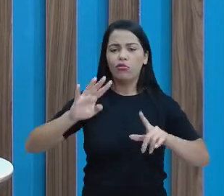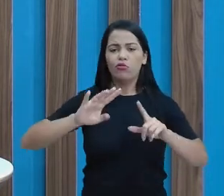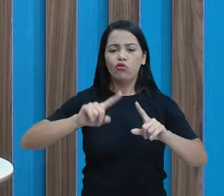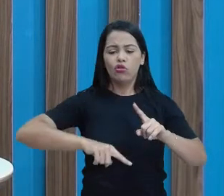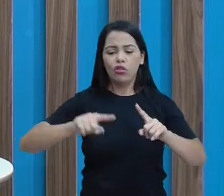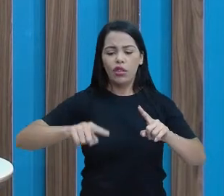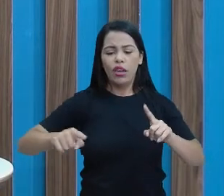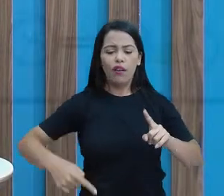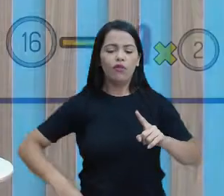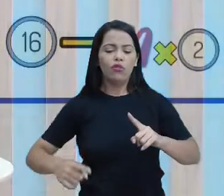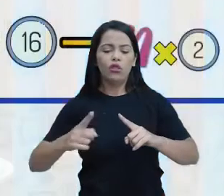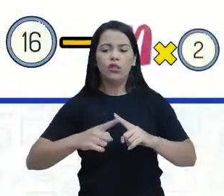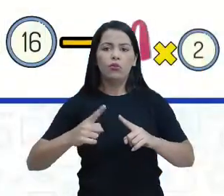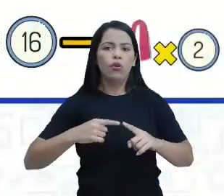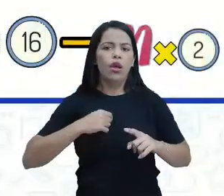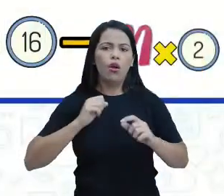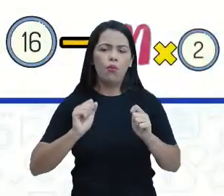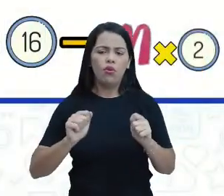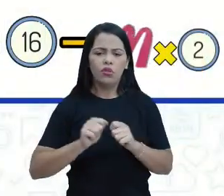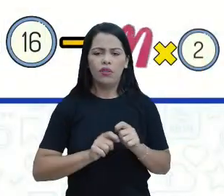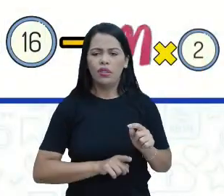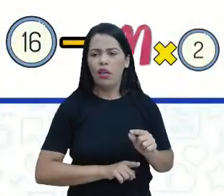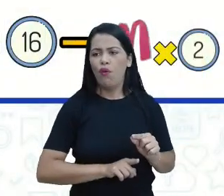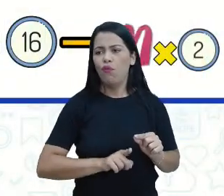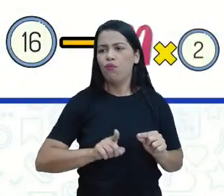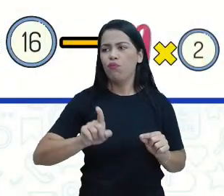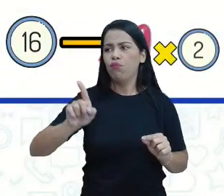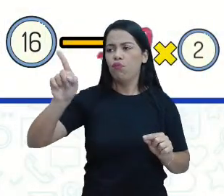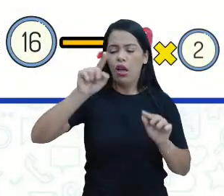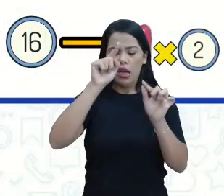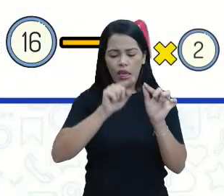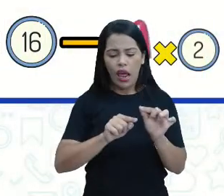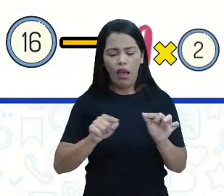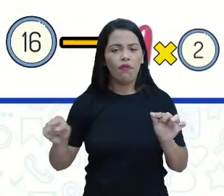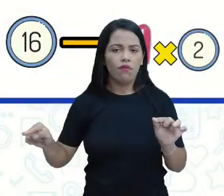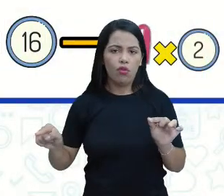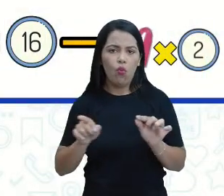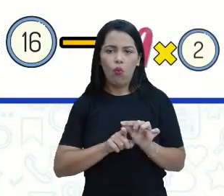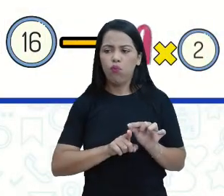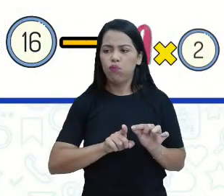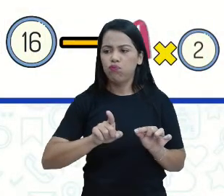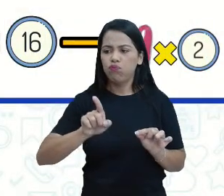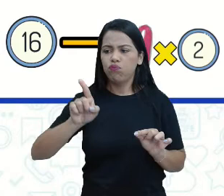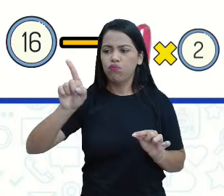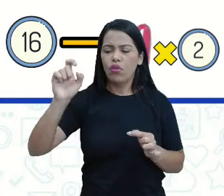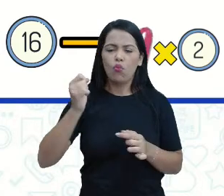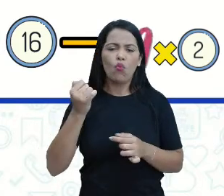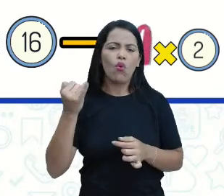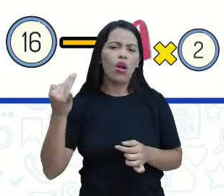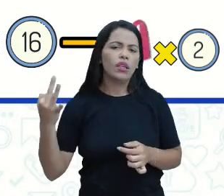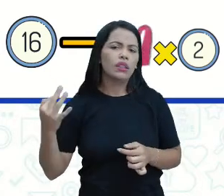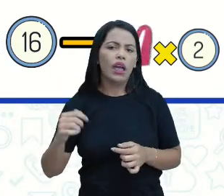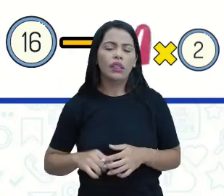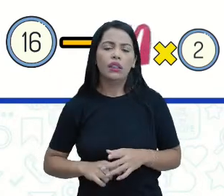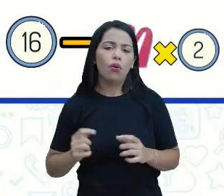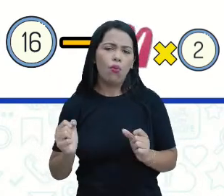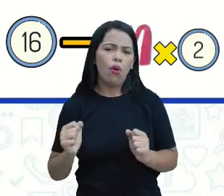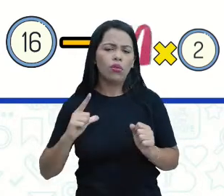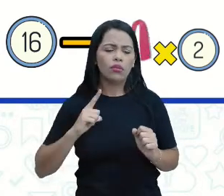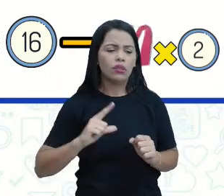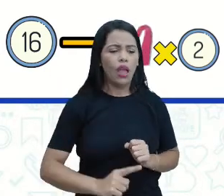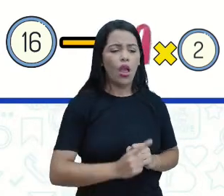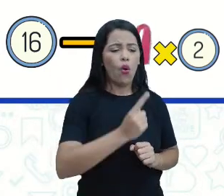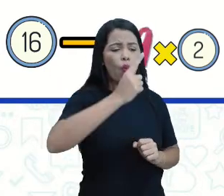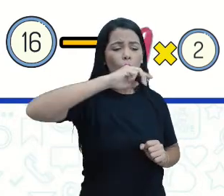infinito, ela vai furar esse teto aí e vai-se embora, certo? Porque eu posso ter aí uma quantidade de 1 milhão de farinhas,